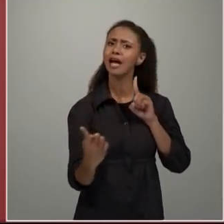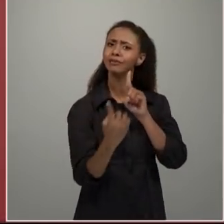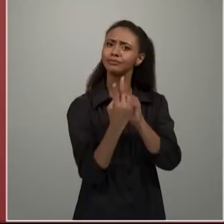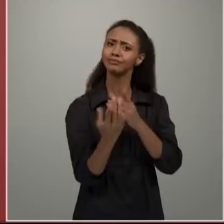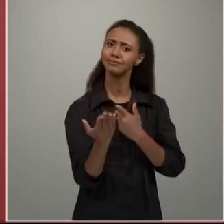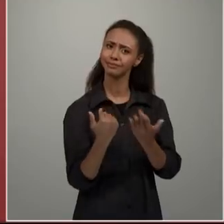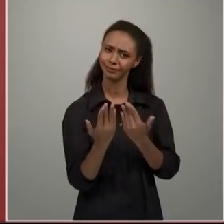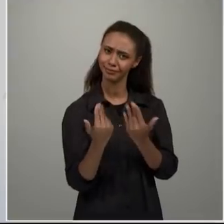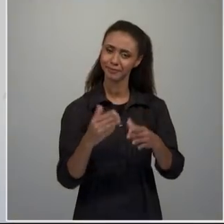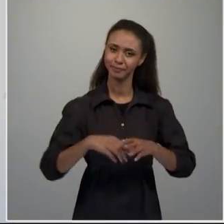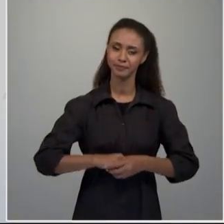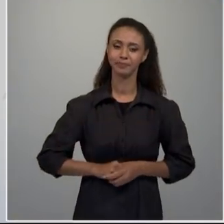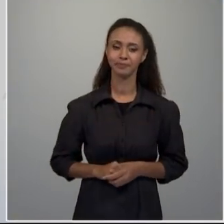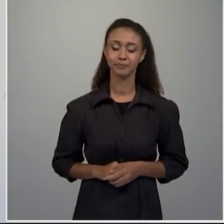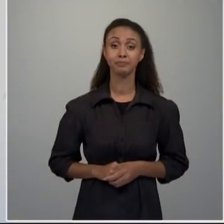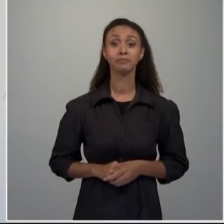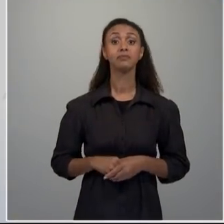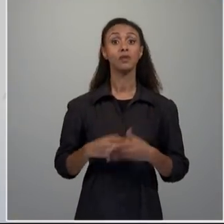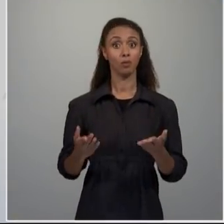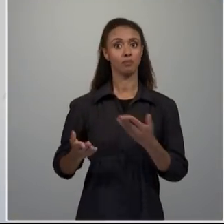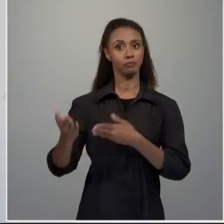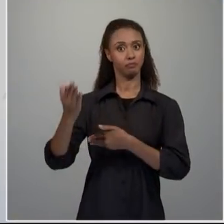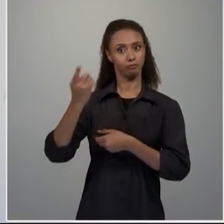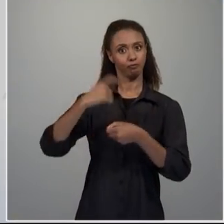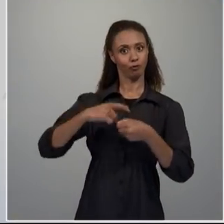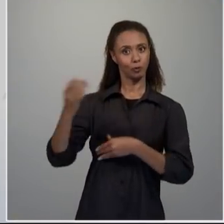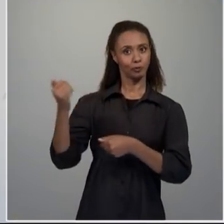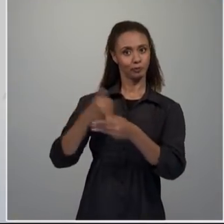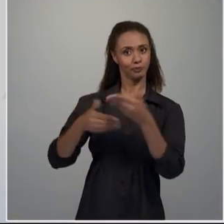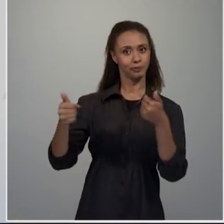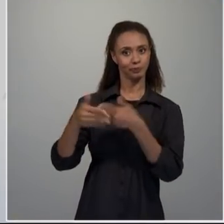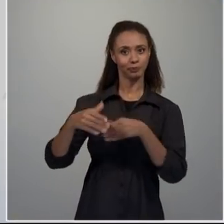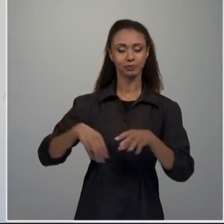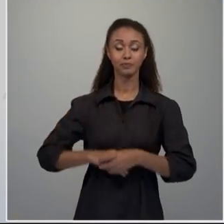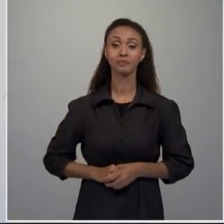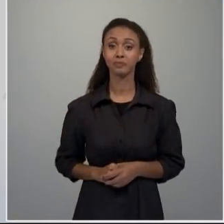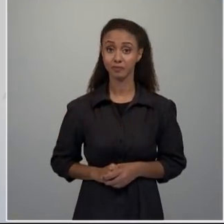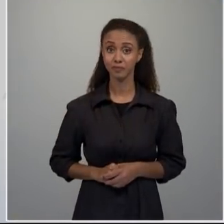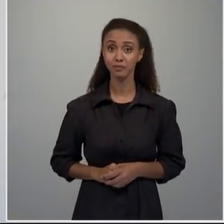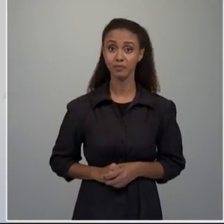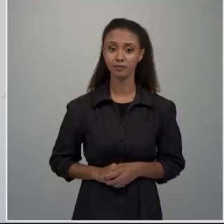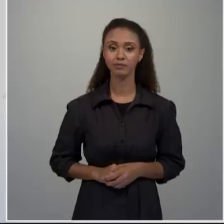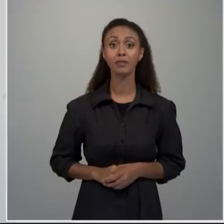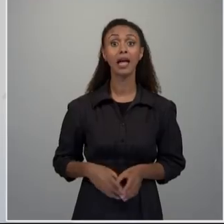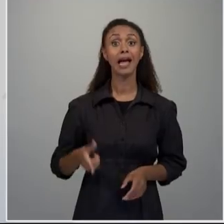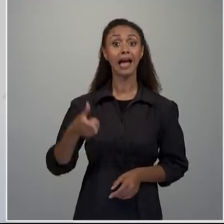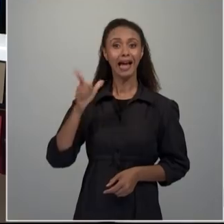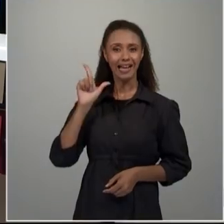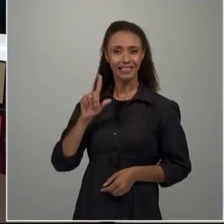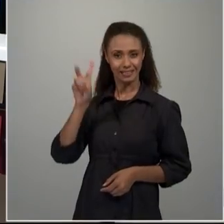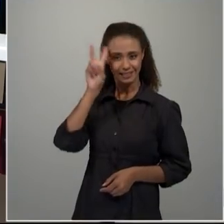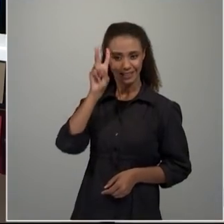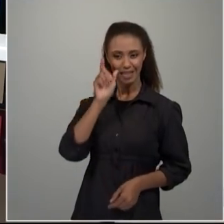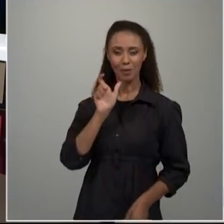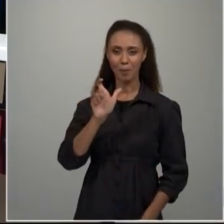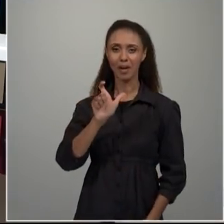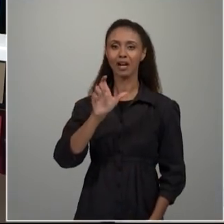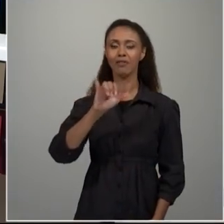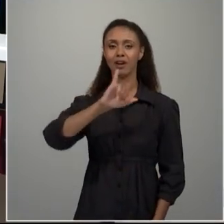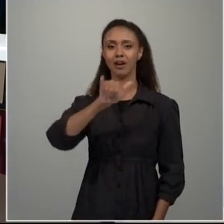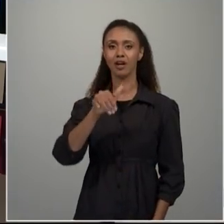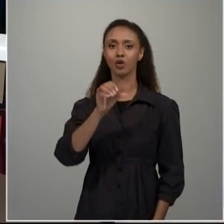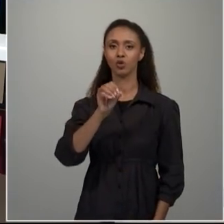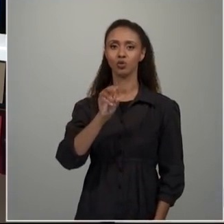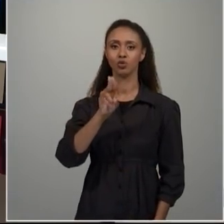nosso telegraphy então o que a gente tinha aqui tá nós estamos falando do jornal ok então a gente vai olhar